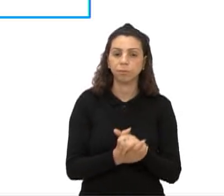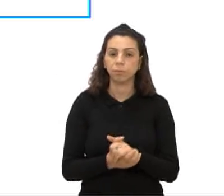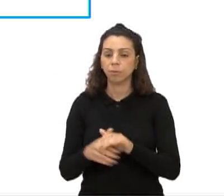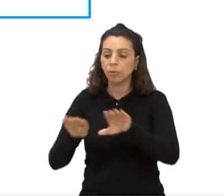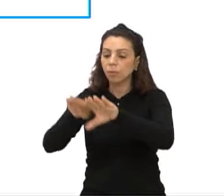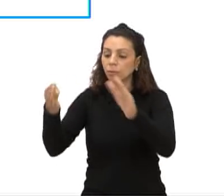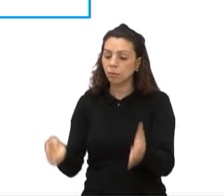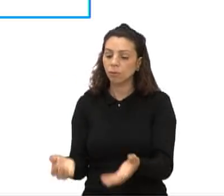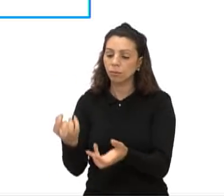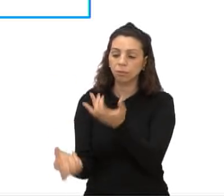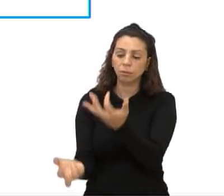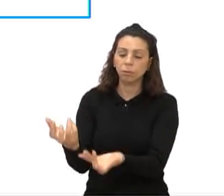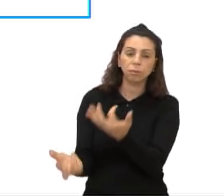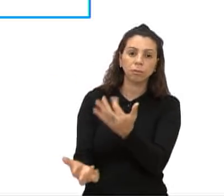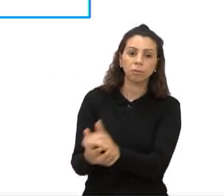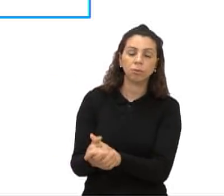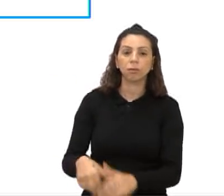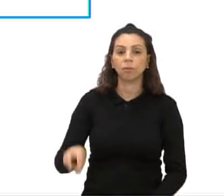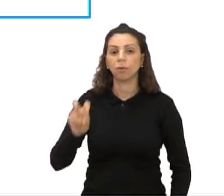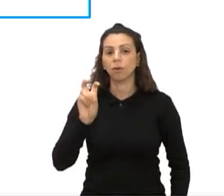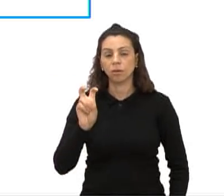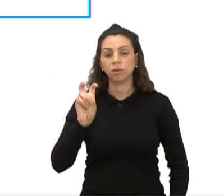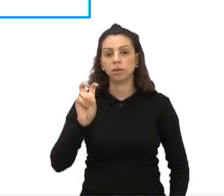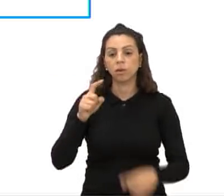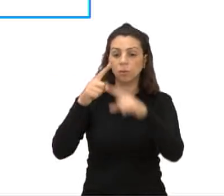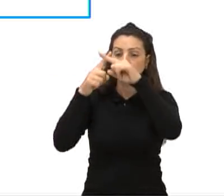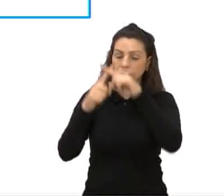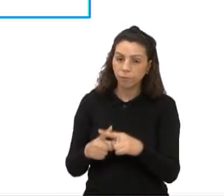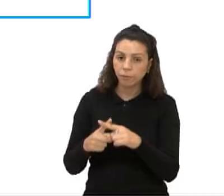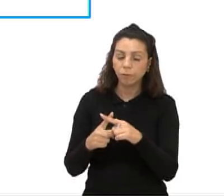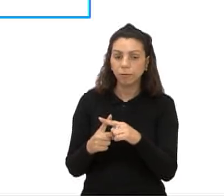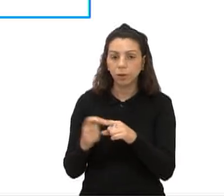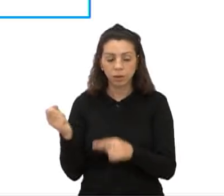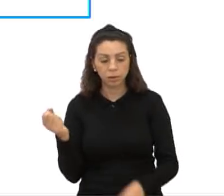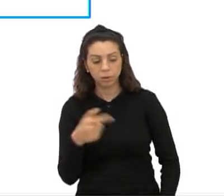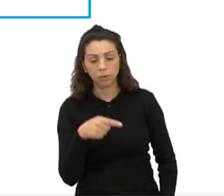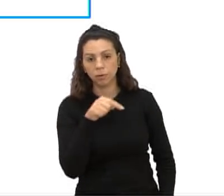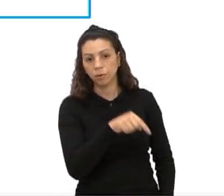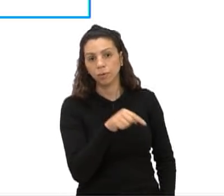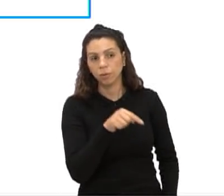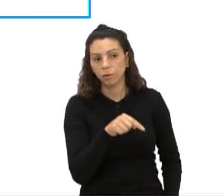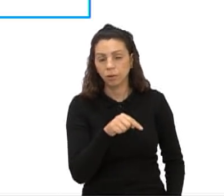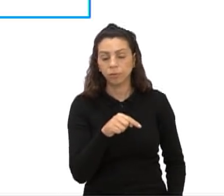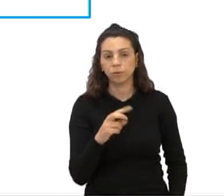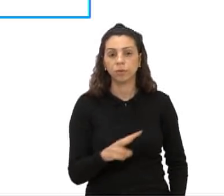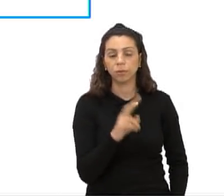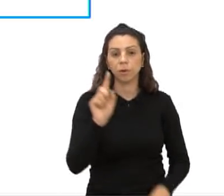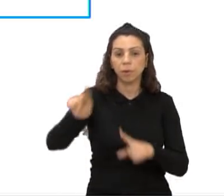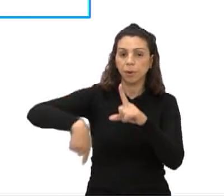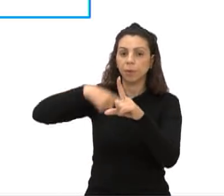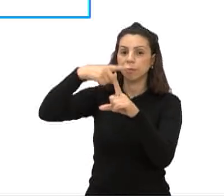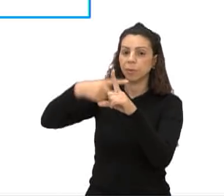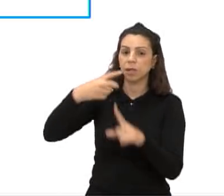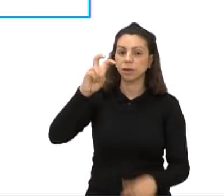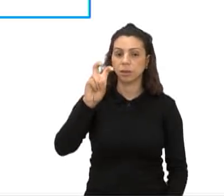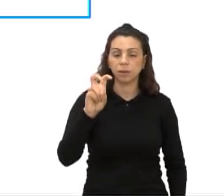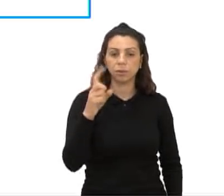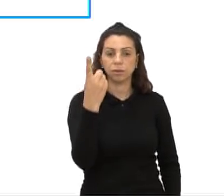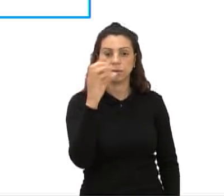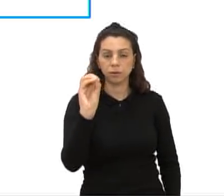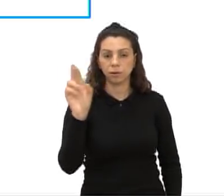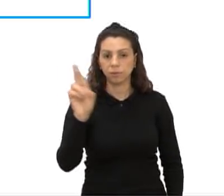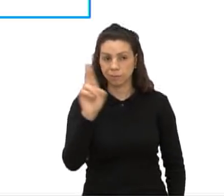valor do liquidificador, tá? Então, eu chamei de X o preço do liquidificador, tá? O fogão,